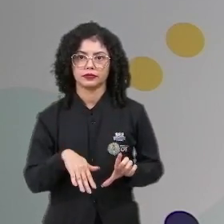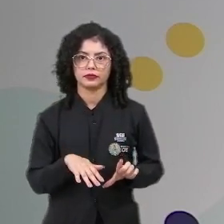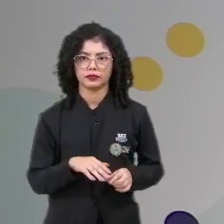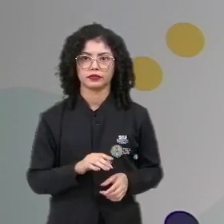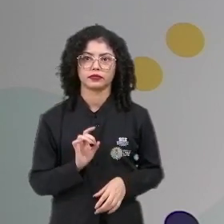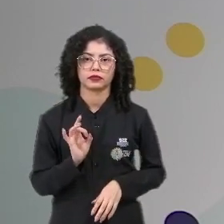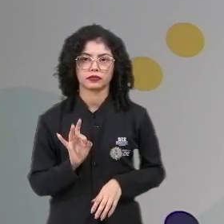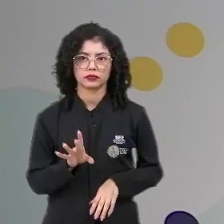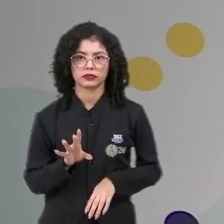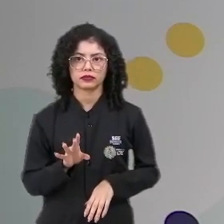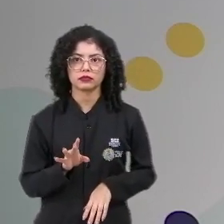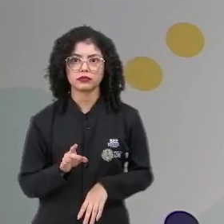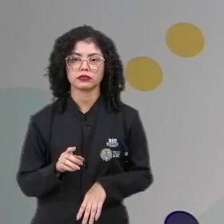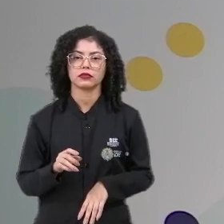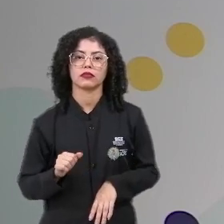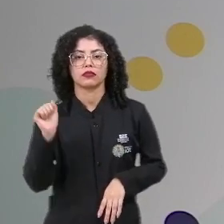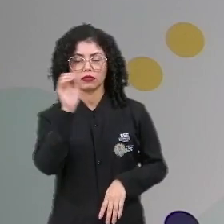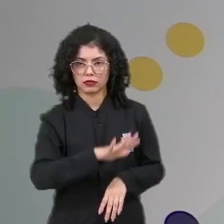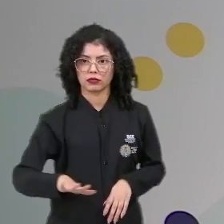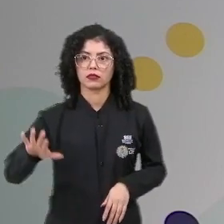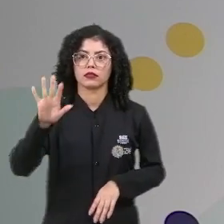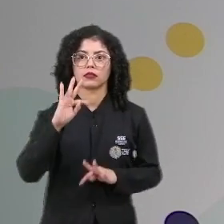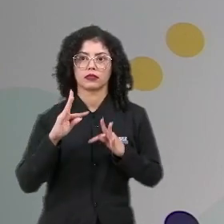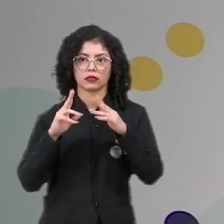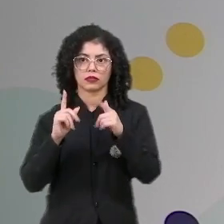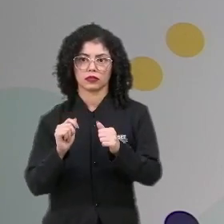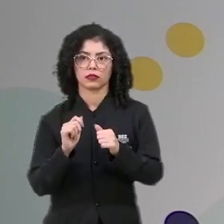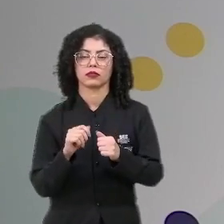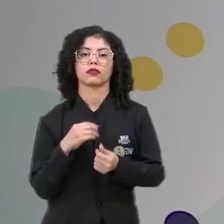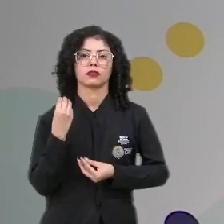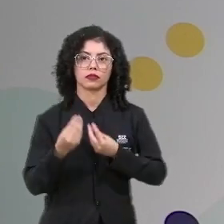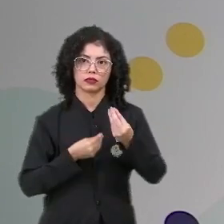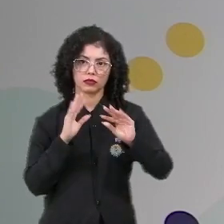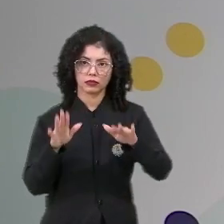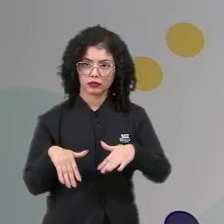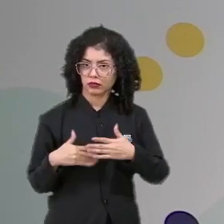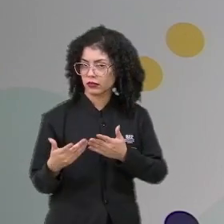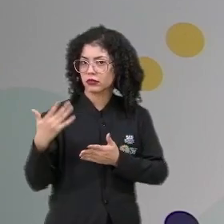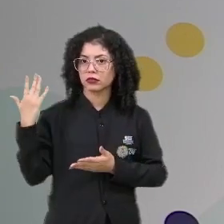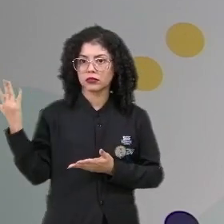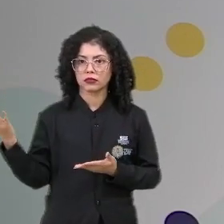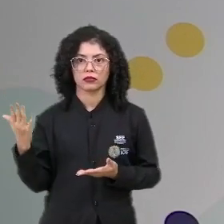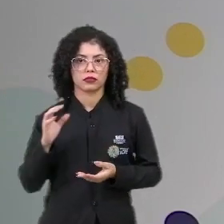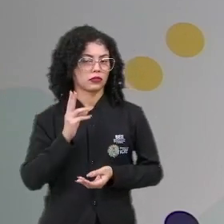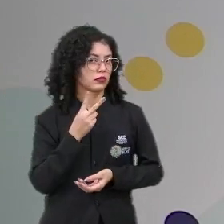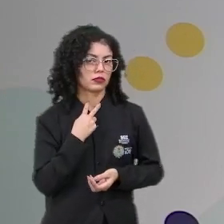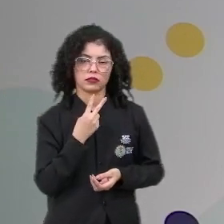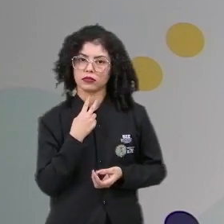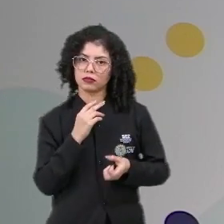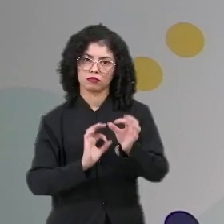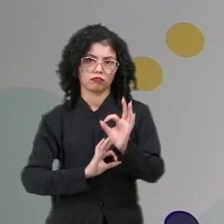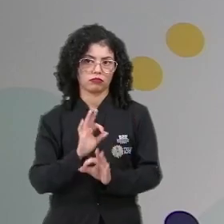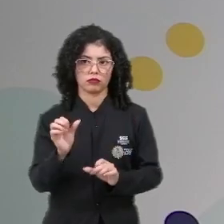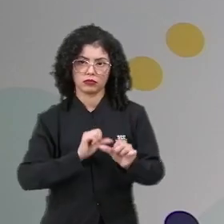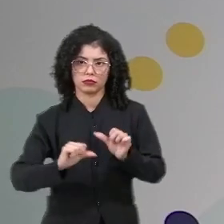periódica, ela é universal. Então, a forma qual ela está arranjada, ela não pode ser